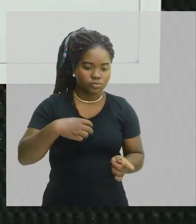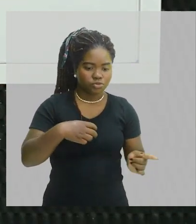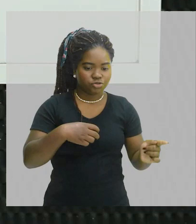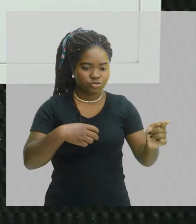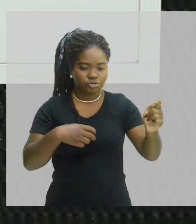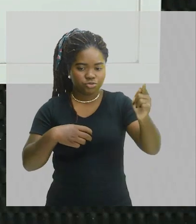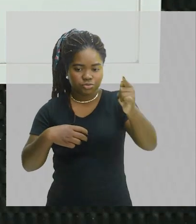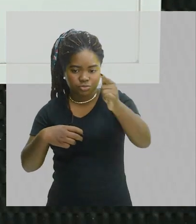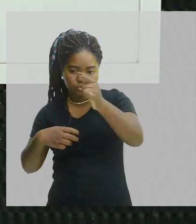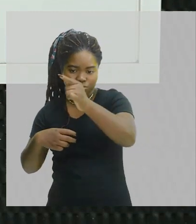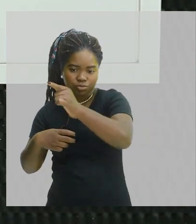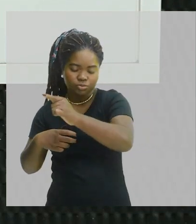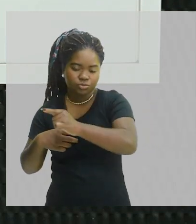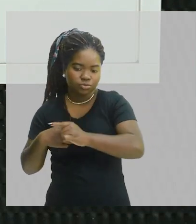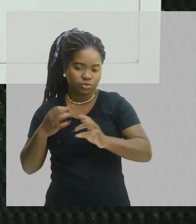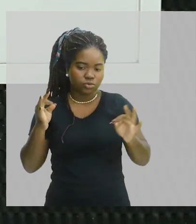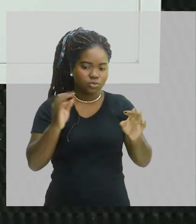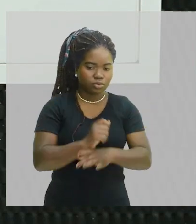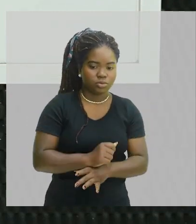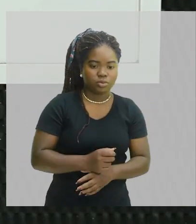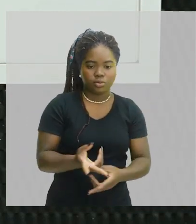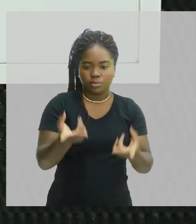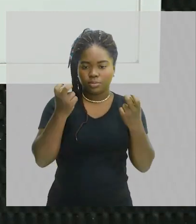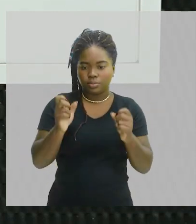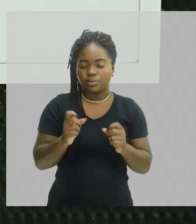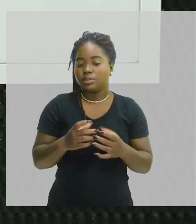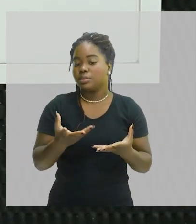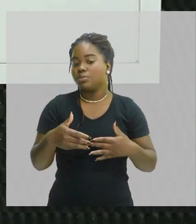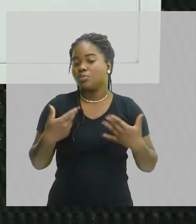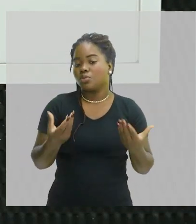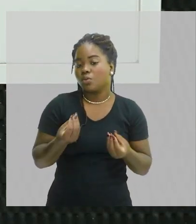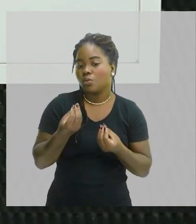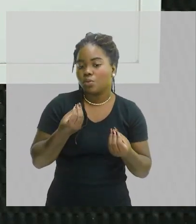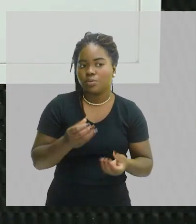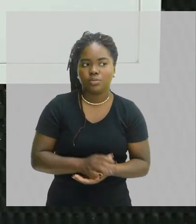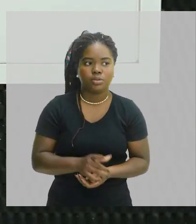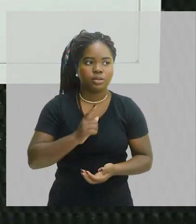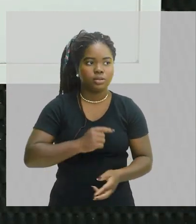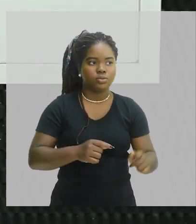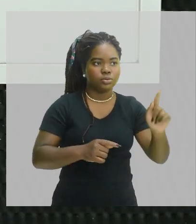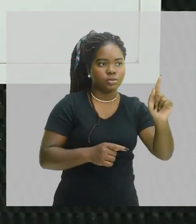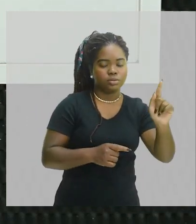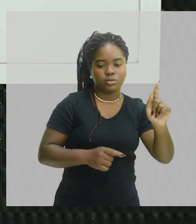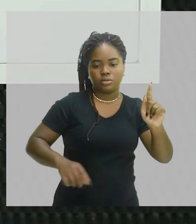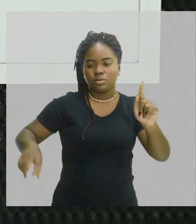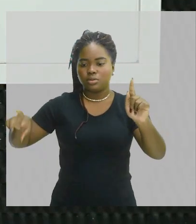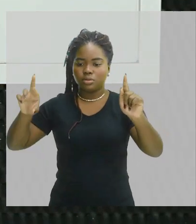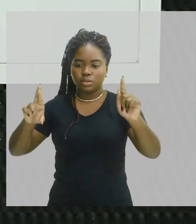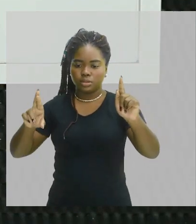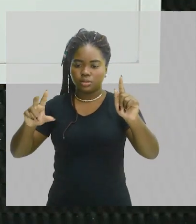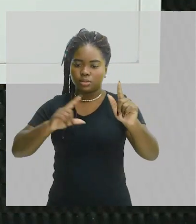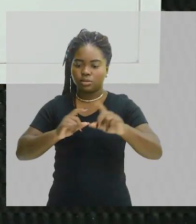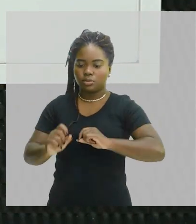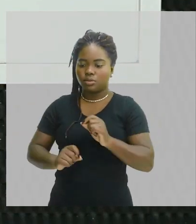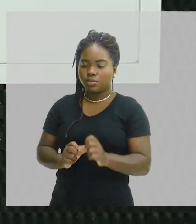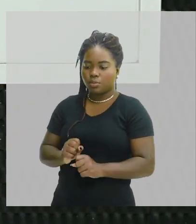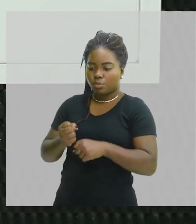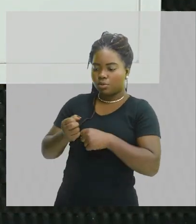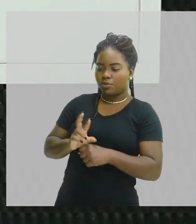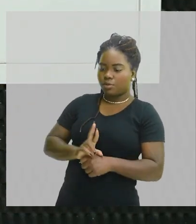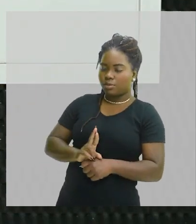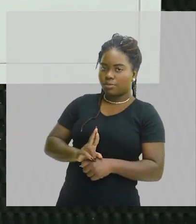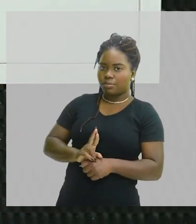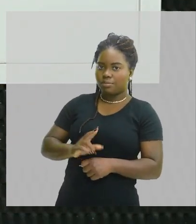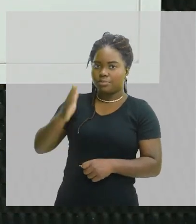elementos que estão, né? Por exemplo, eu tenho um gerador, tenho um receptor e tenho uma resistência, certo? A partir dela eu posso